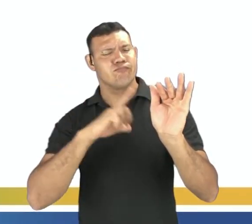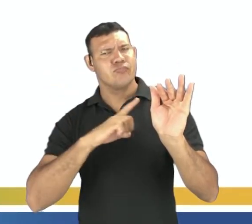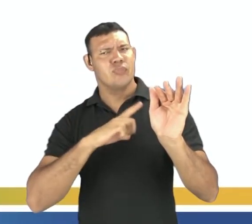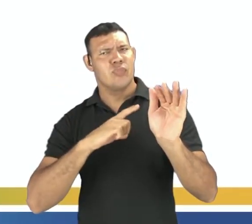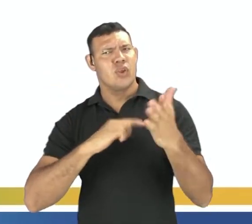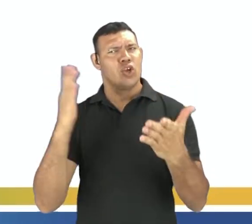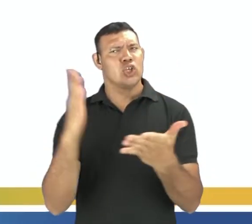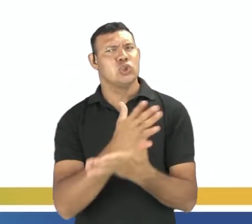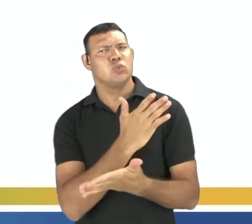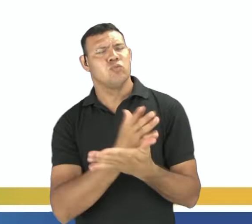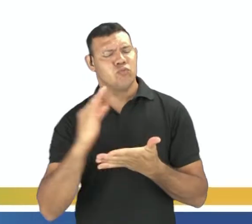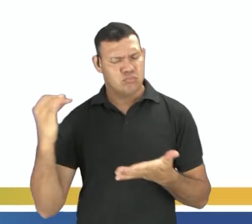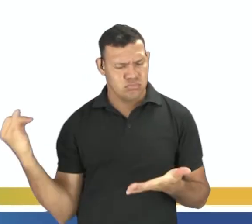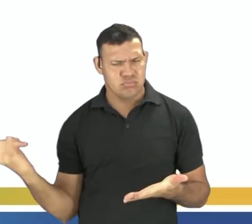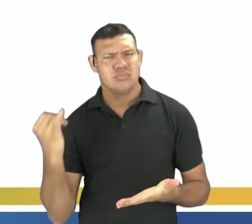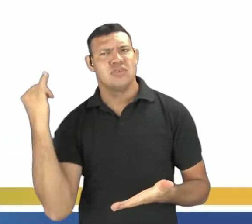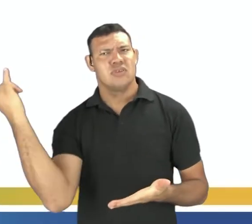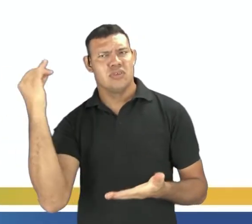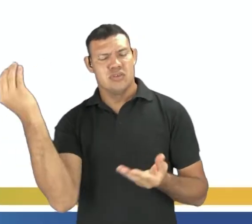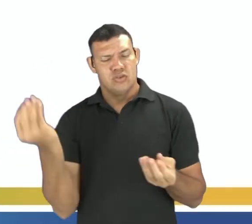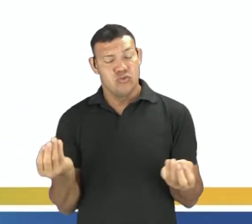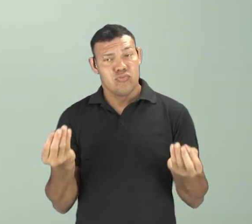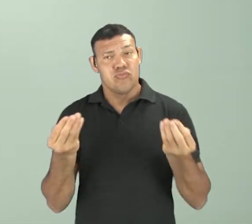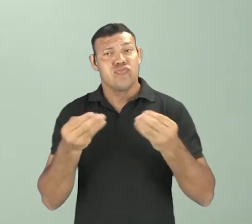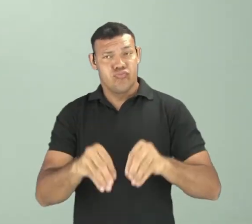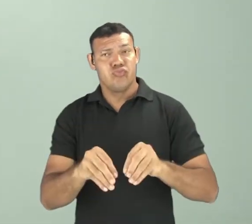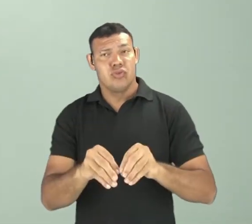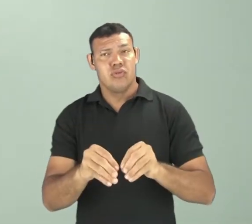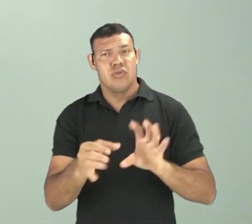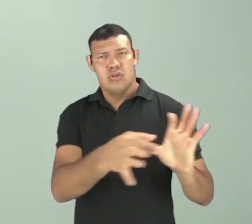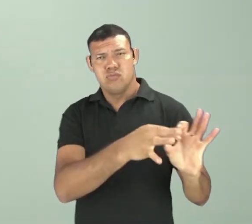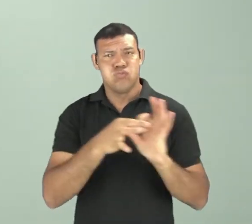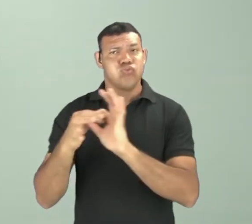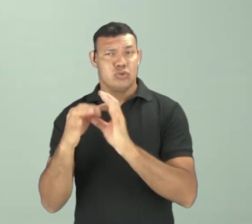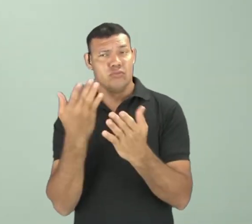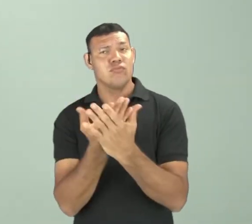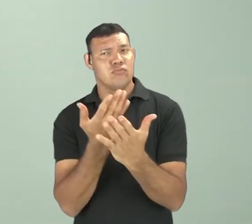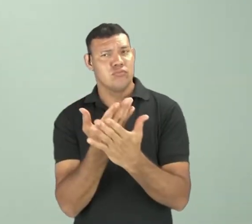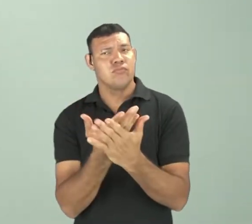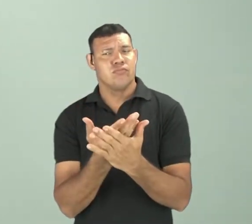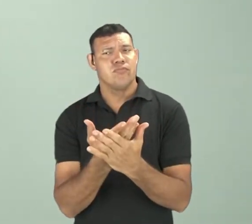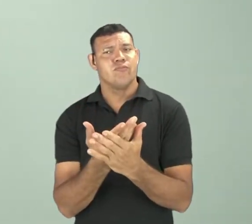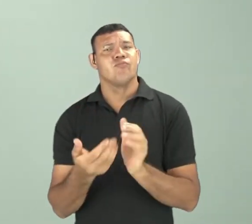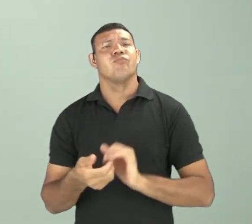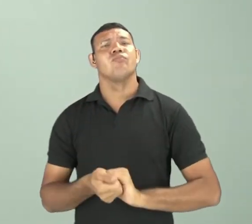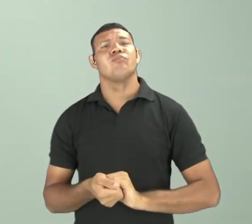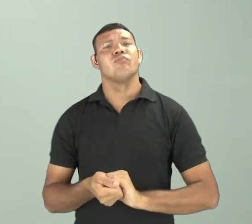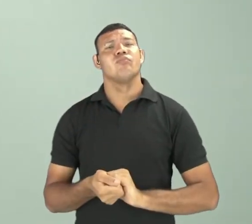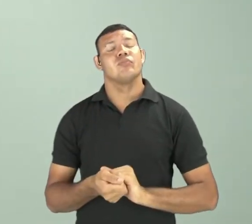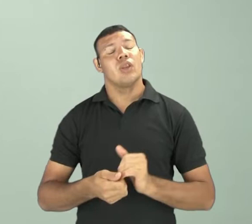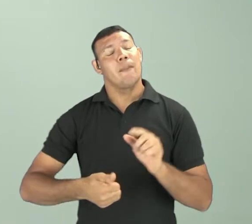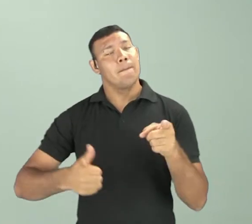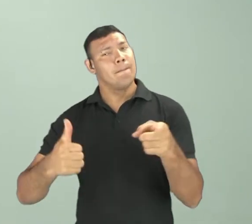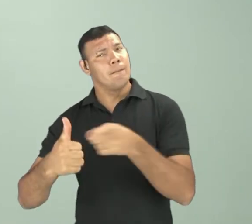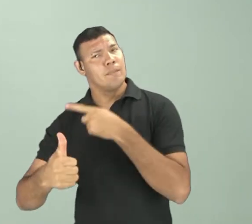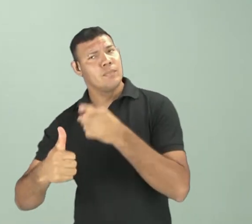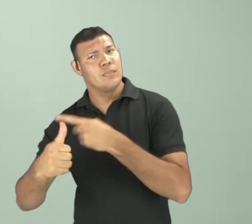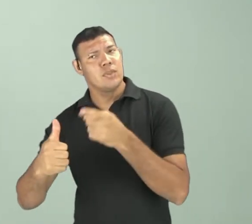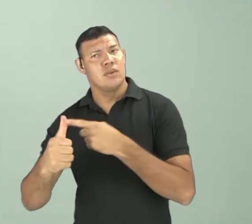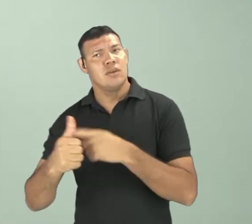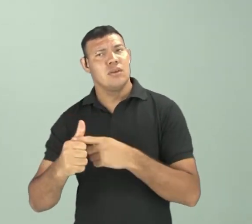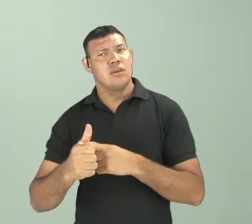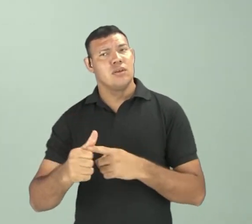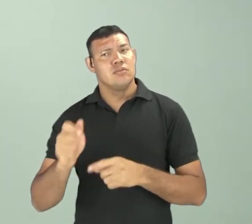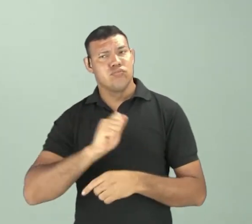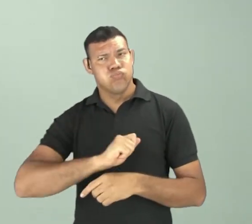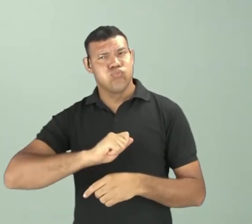algumas importâncias dentro do contexto da nossa aula que eu vou trazer para vocês agora. Primeiro, o aumento da